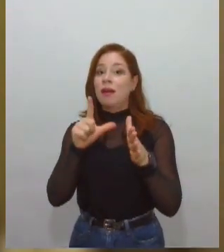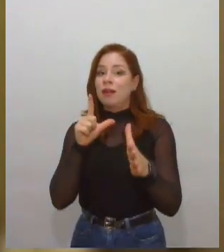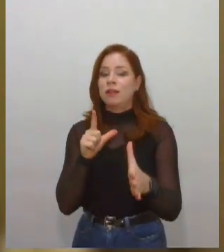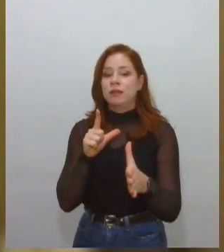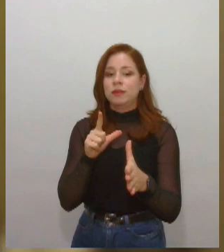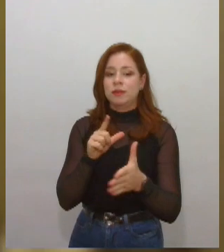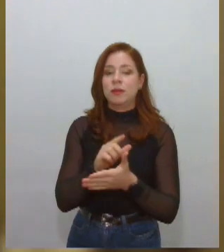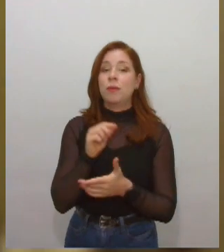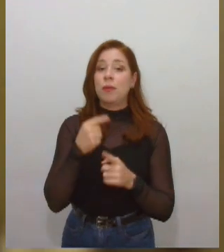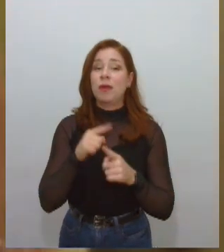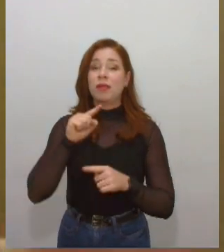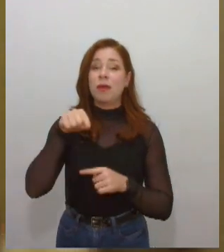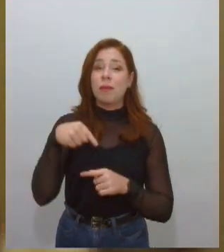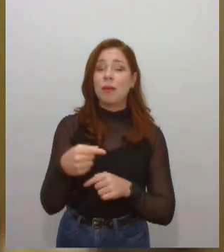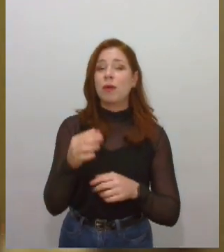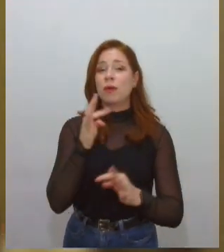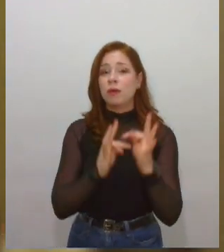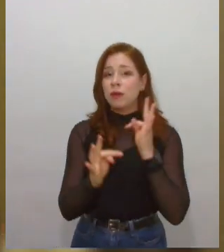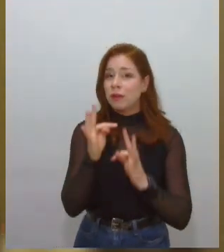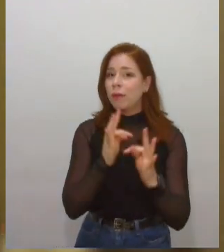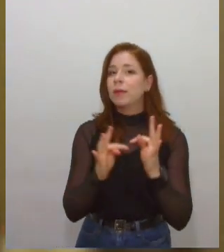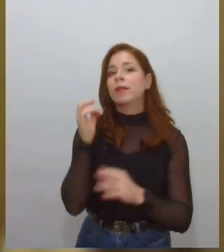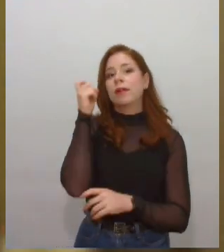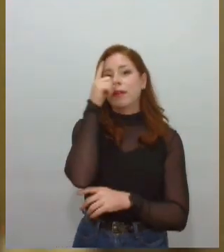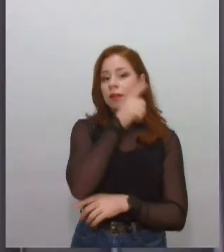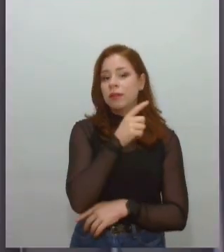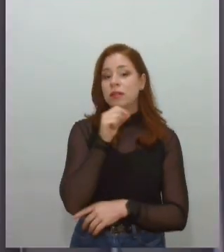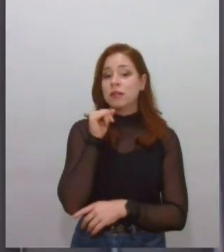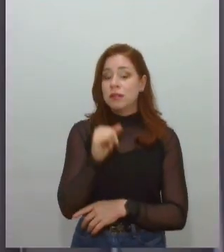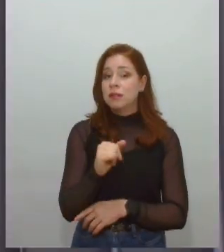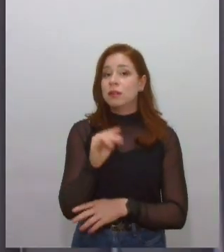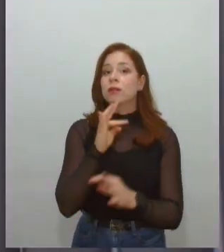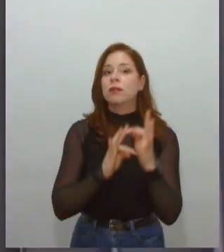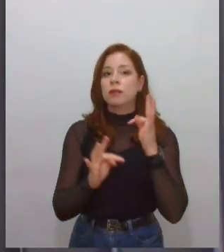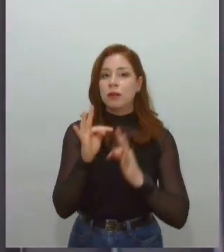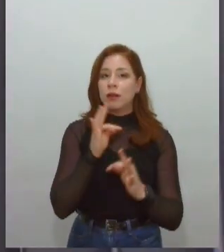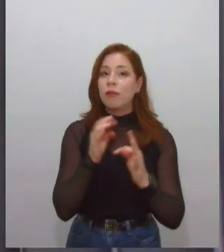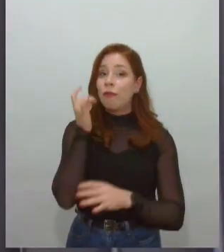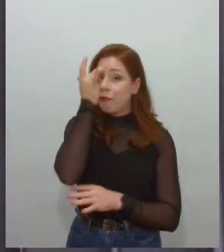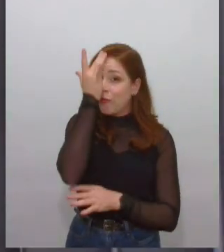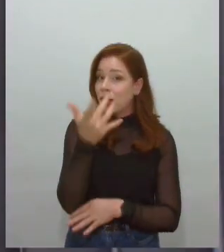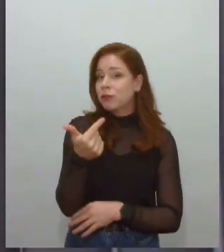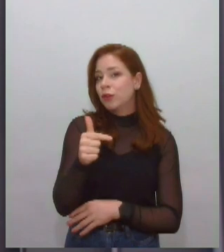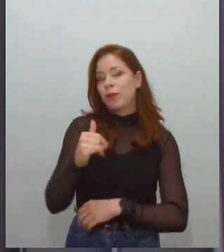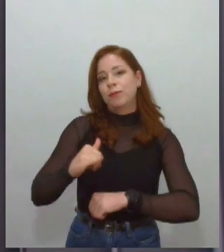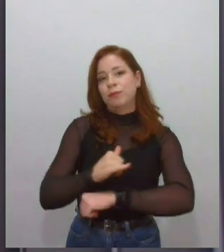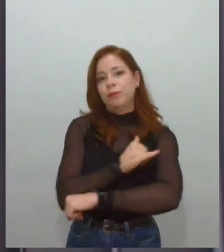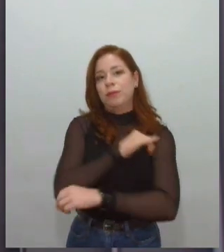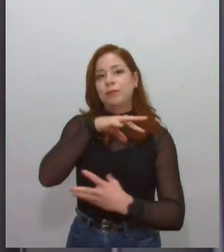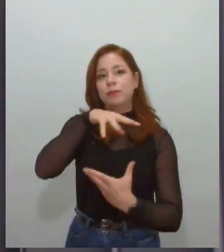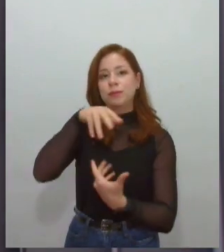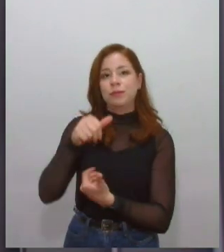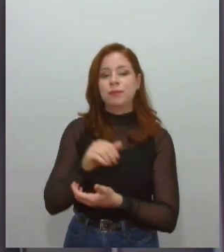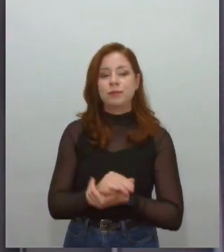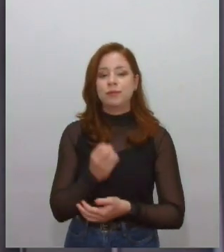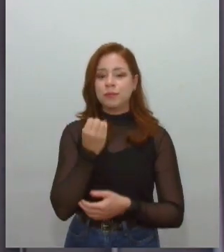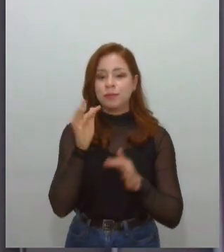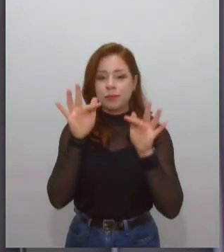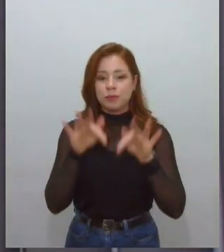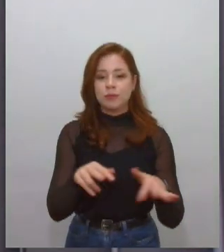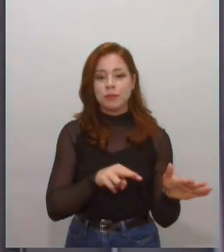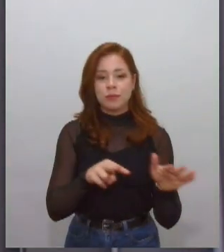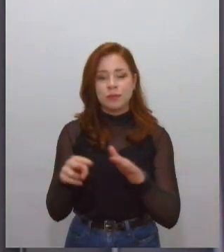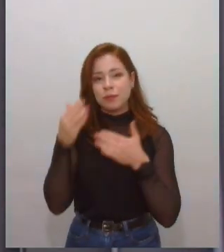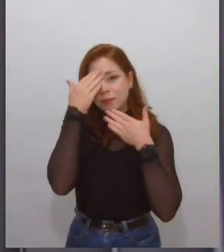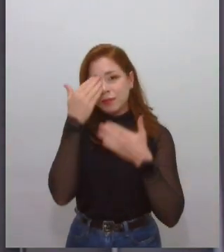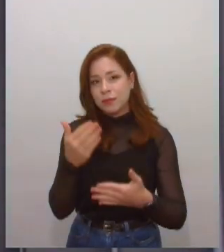tratar a obesidade fosse fácil, não tinha nenhum obeso no mundo. Verdade. Obrigada. Bom fim de semana, Ana. Obrigada.